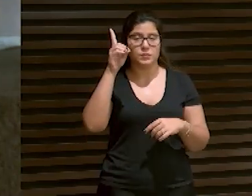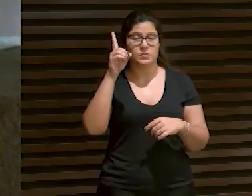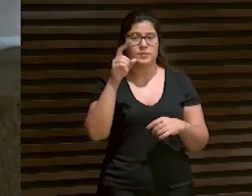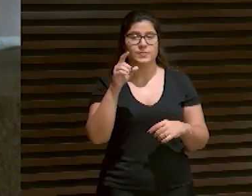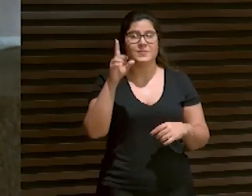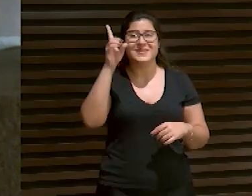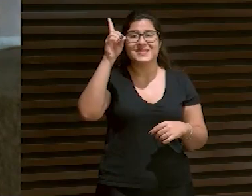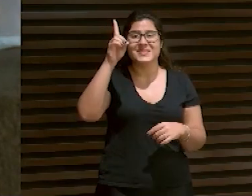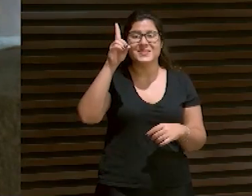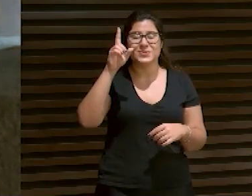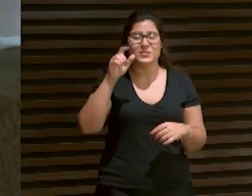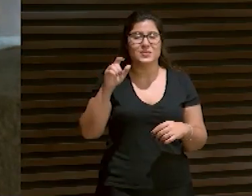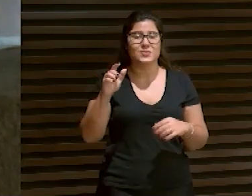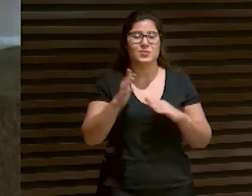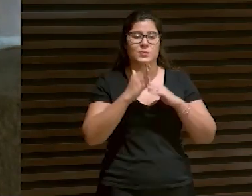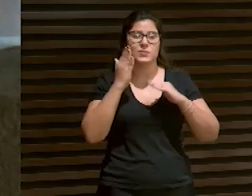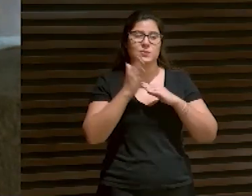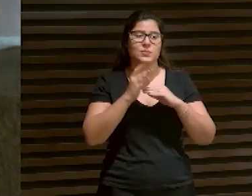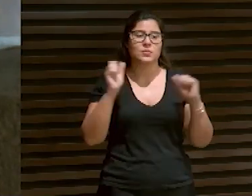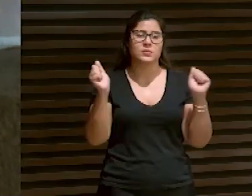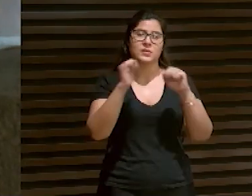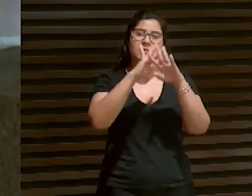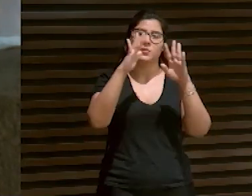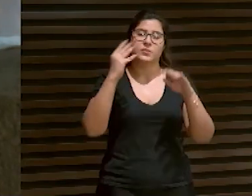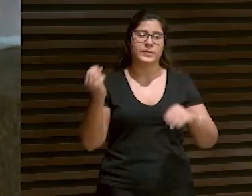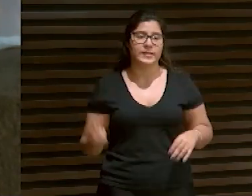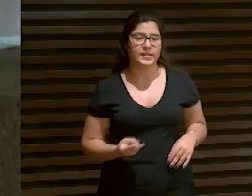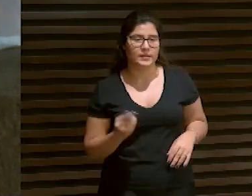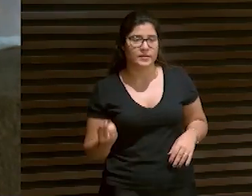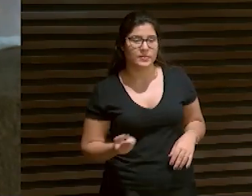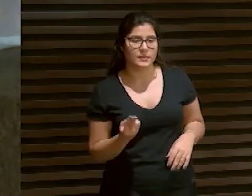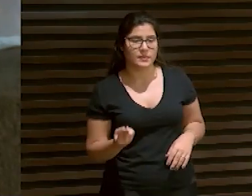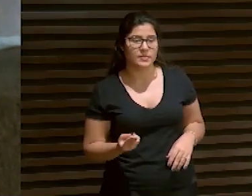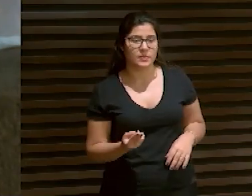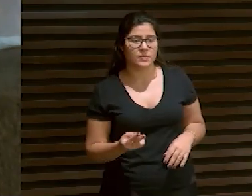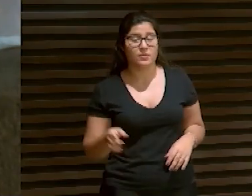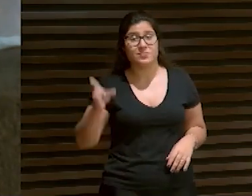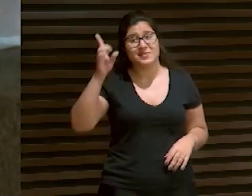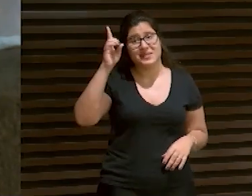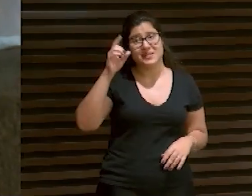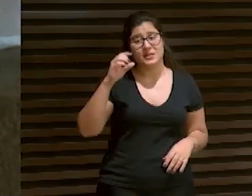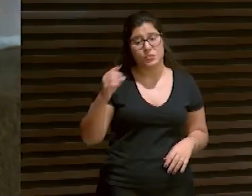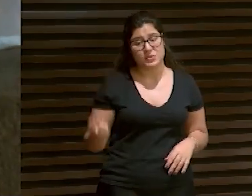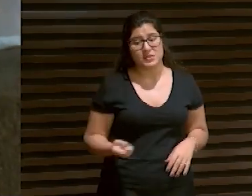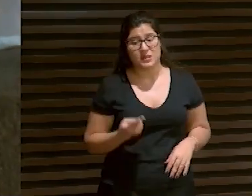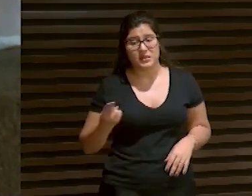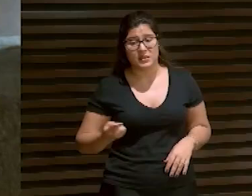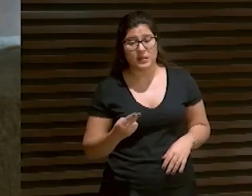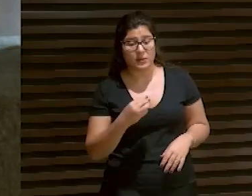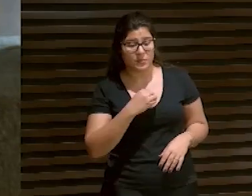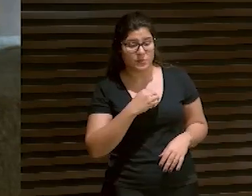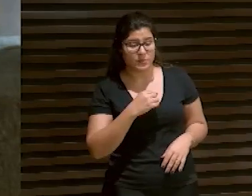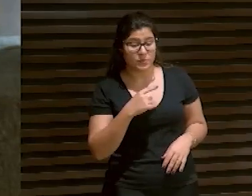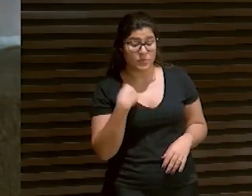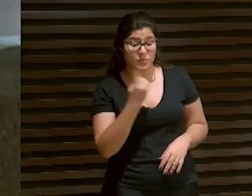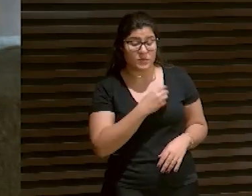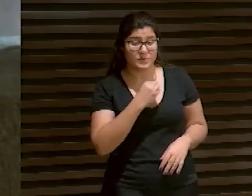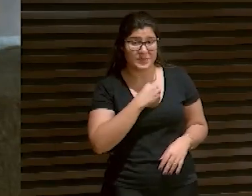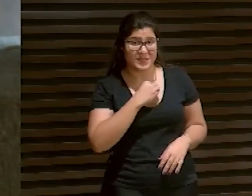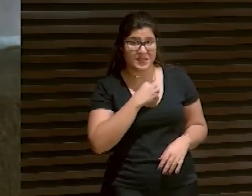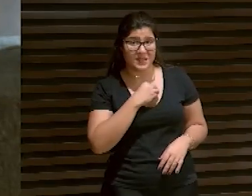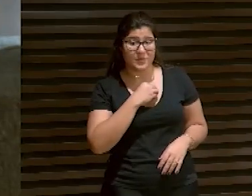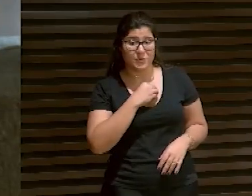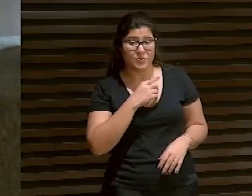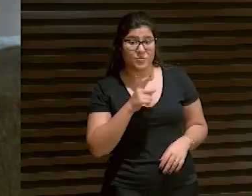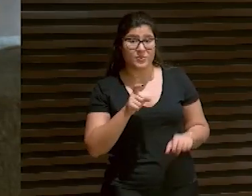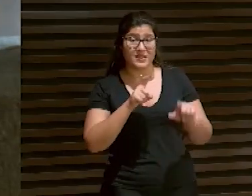toda glória, e ele é eterno. E se nós pecamos contra um Deus eterno, a nossa dívida ela é o quê? Eterna. Isso